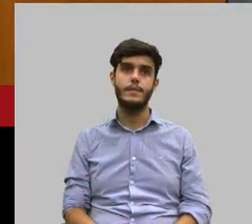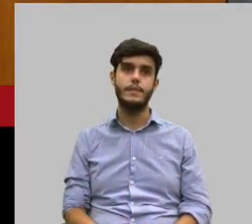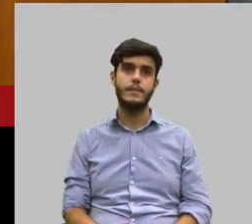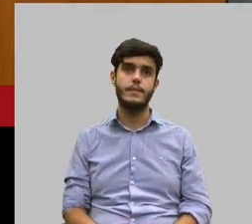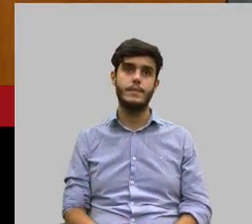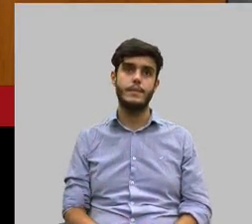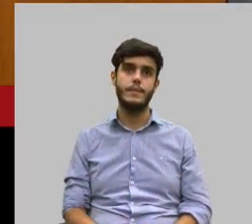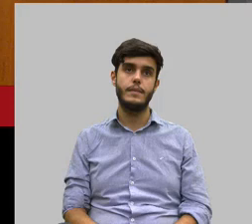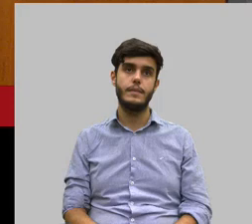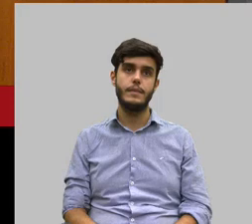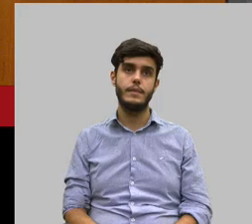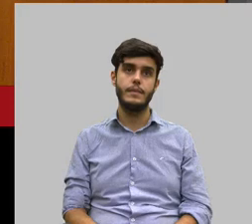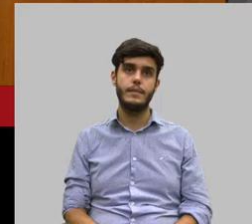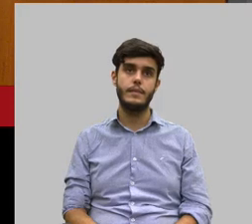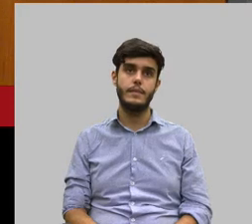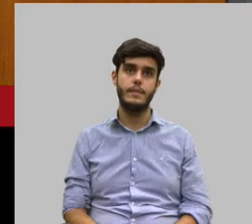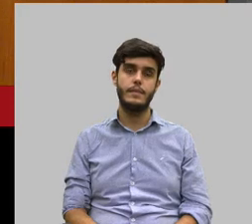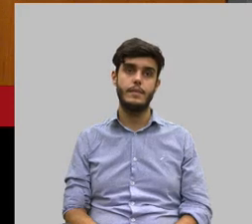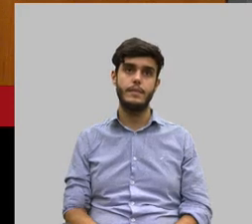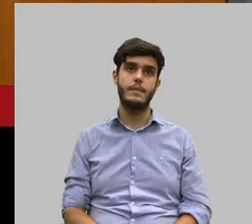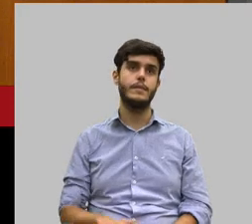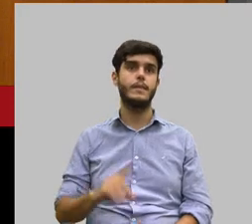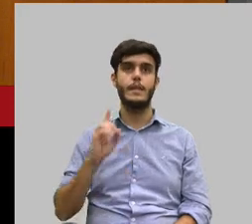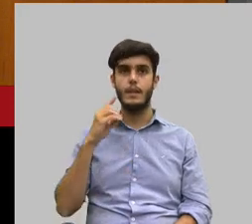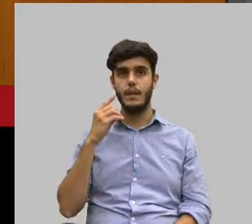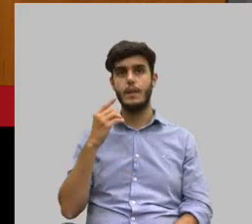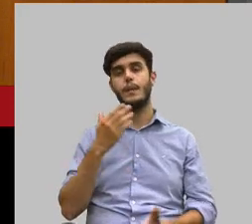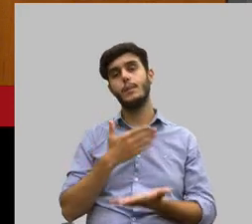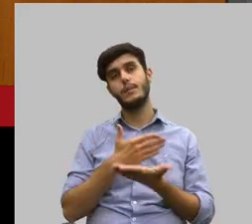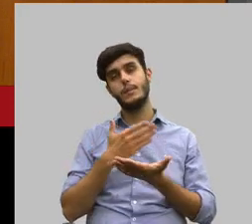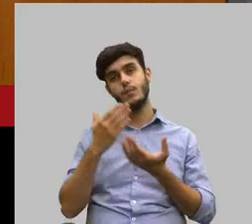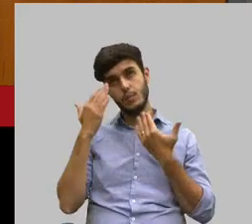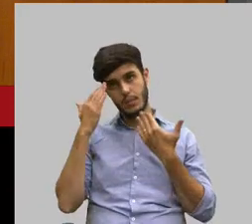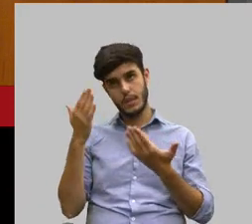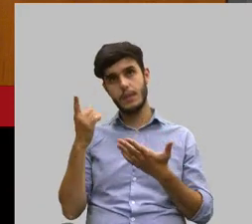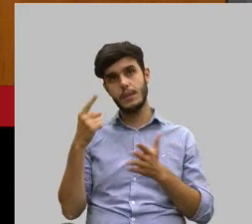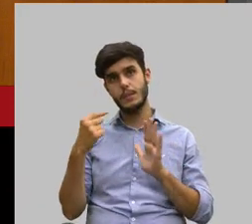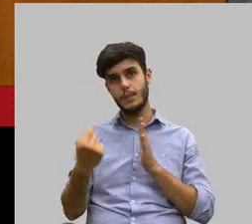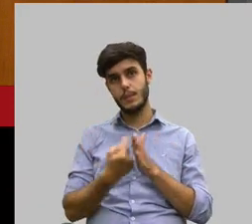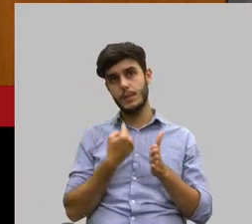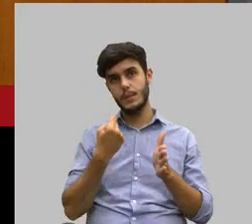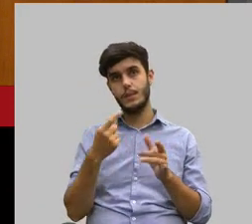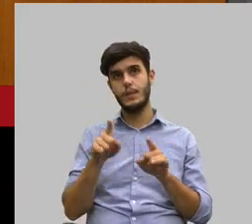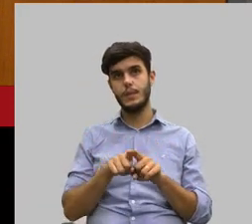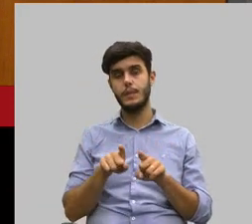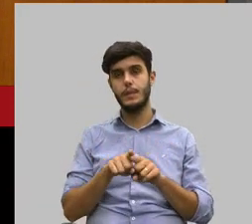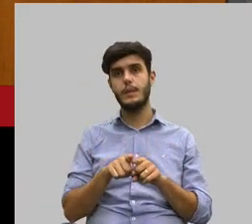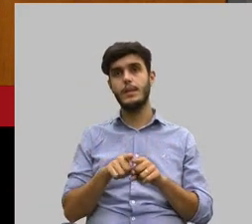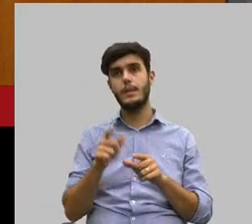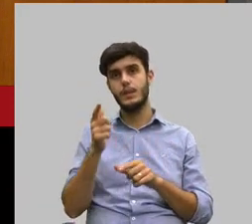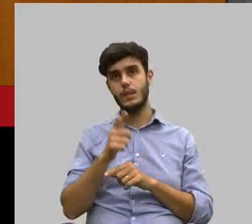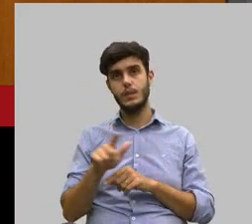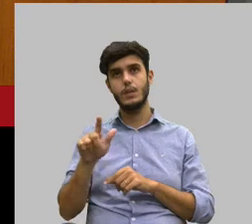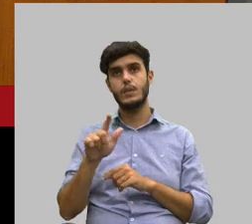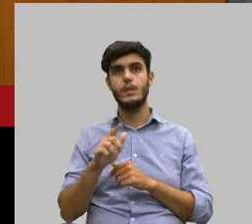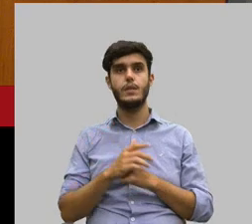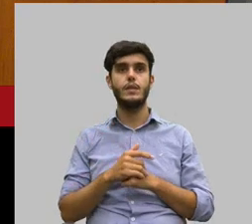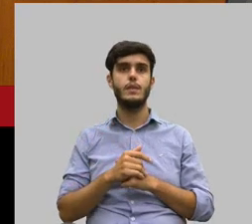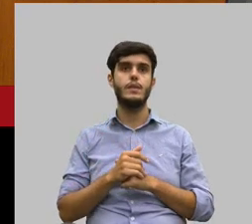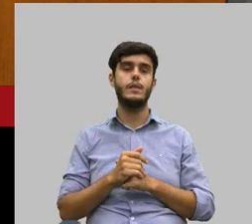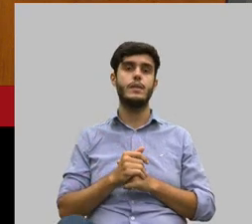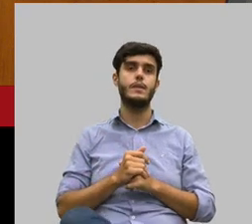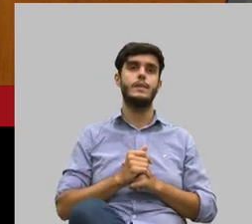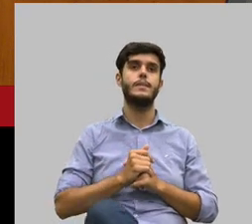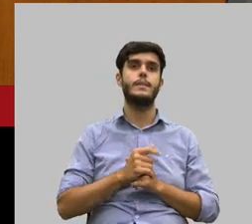bem eh Deputado agradeço a pergunta eh gostaria mais uma vez né na esteira das considerações